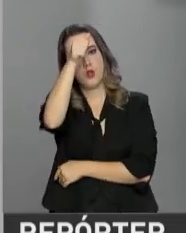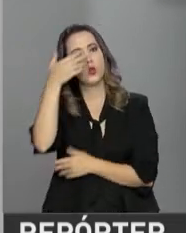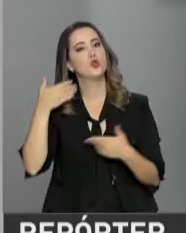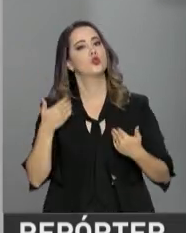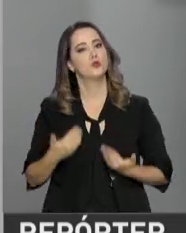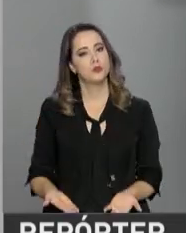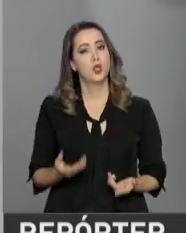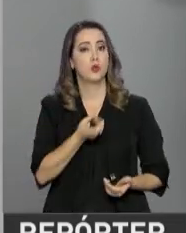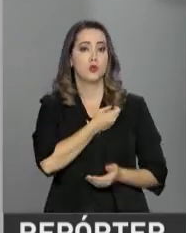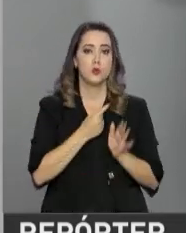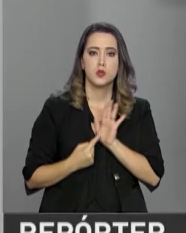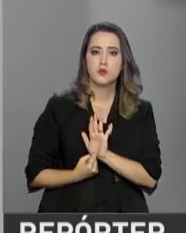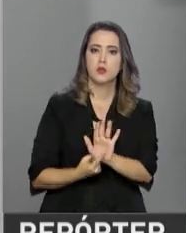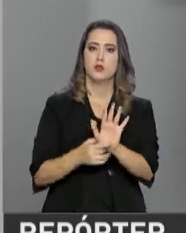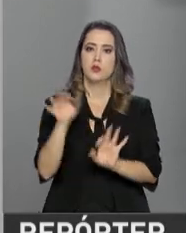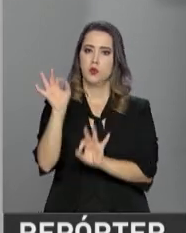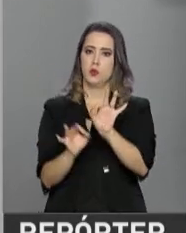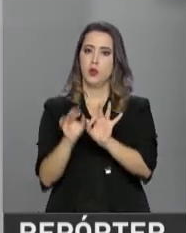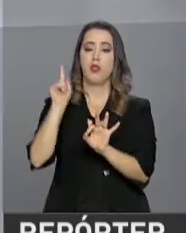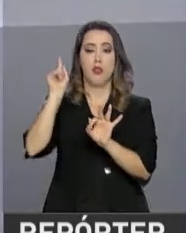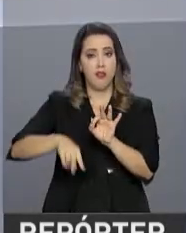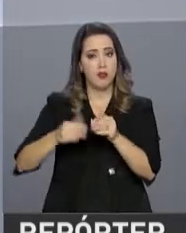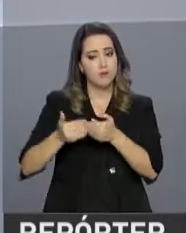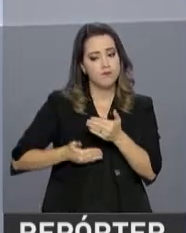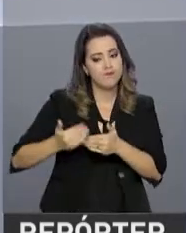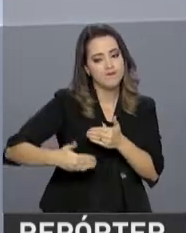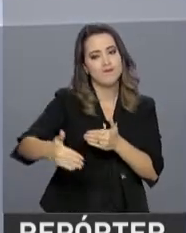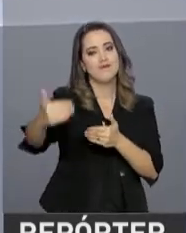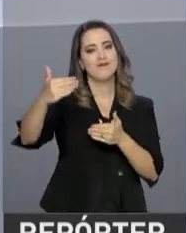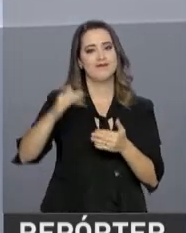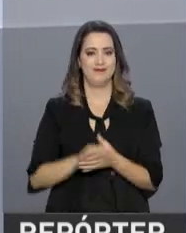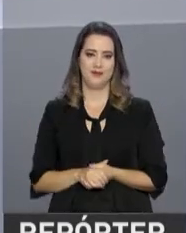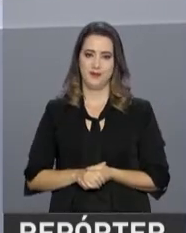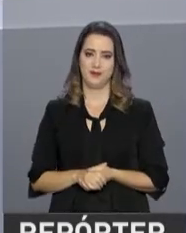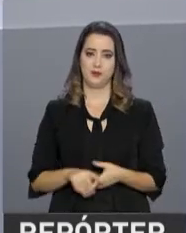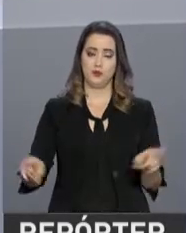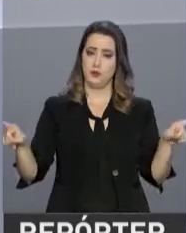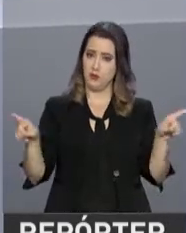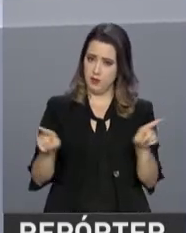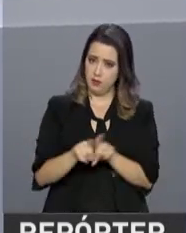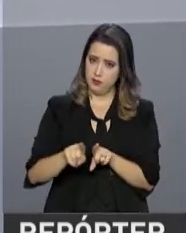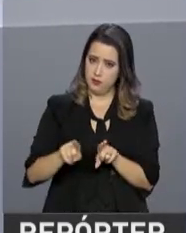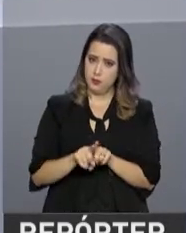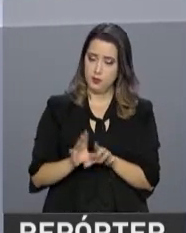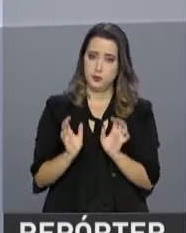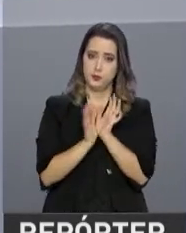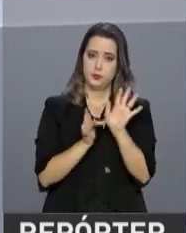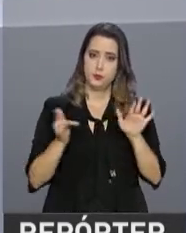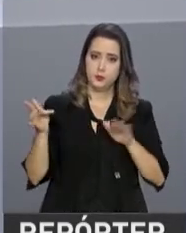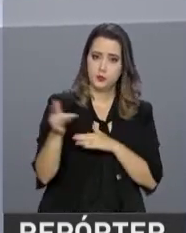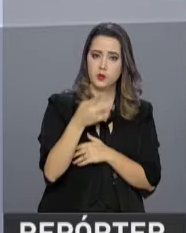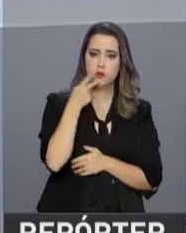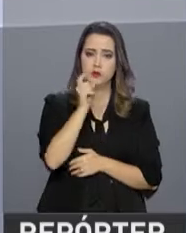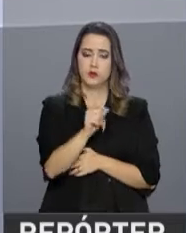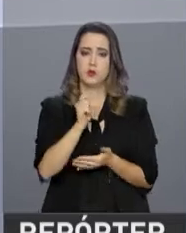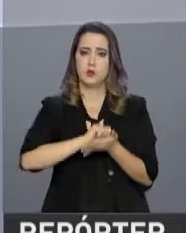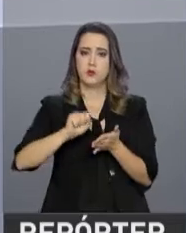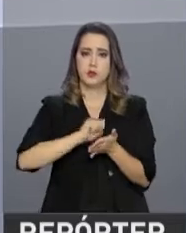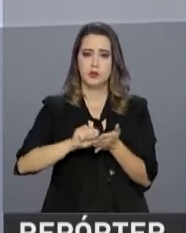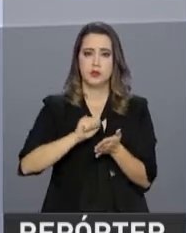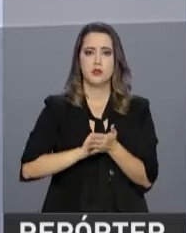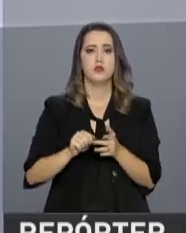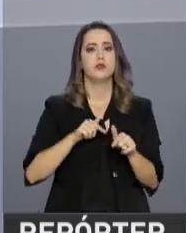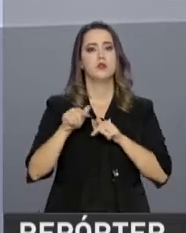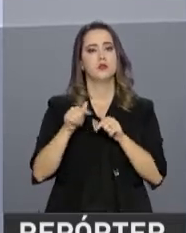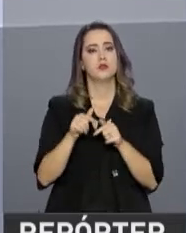números confirmam ordem é progresso e também pelas redes sociais o presidente michel temer falou sobre a assinatura de medidas